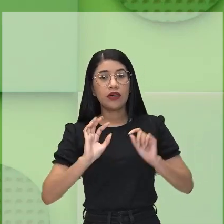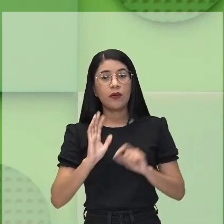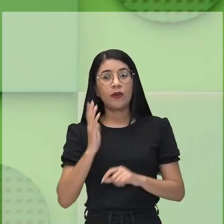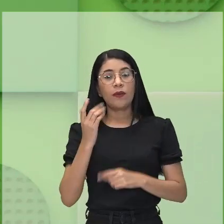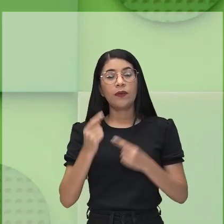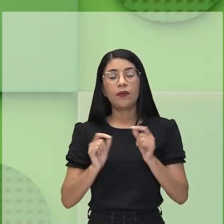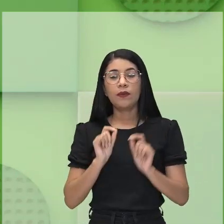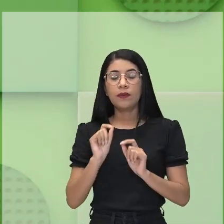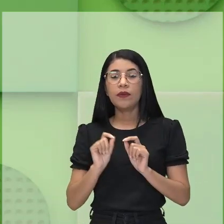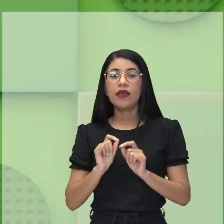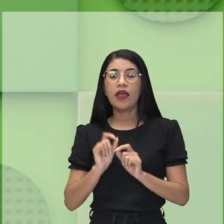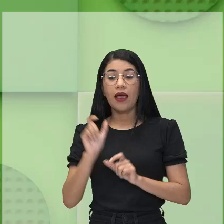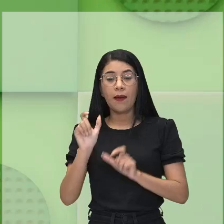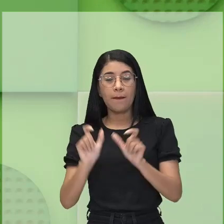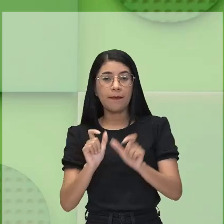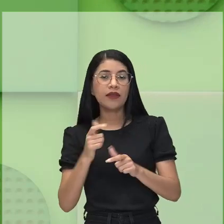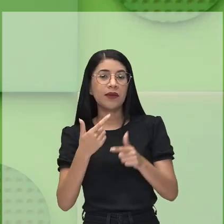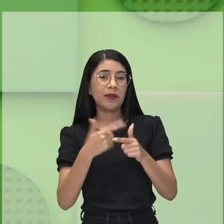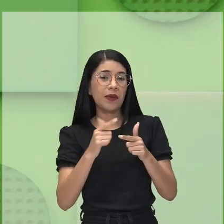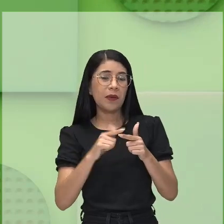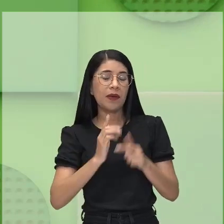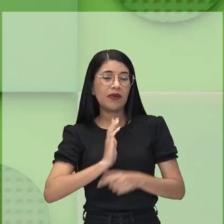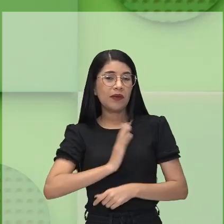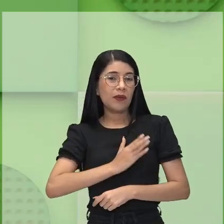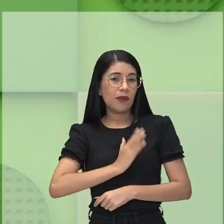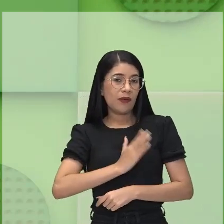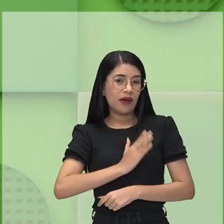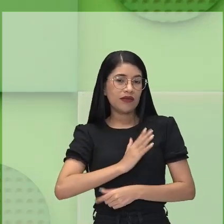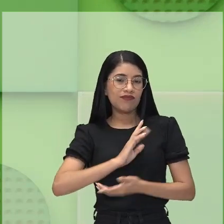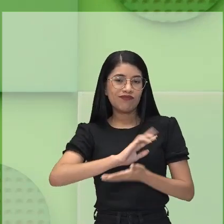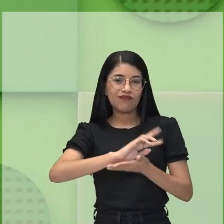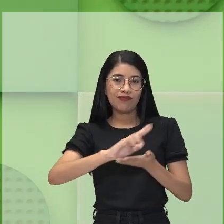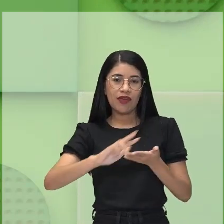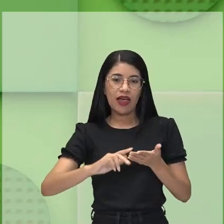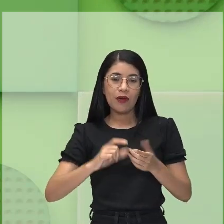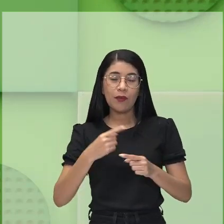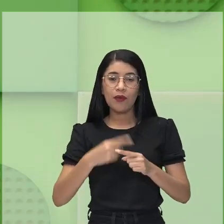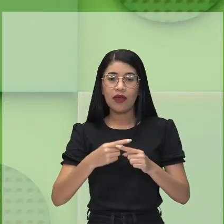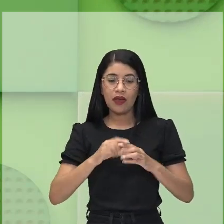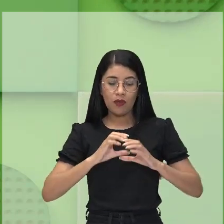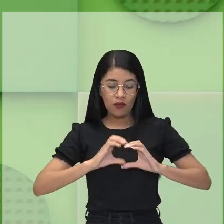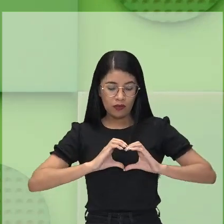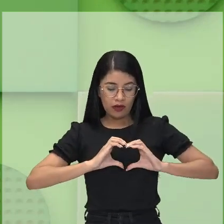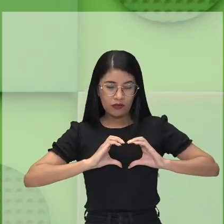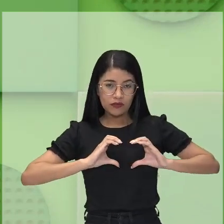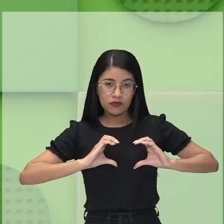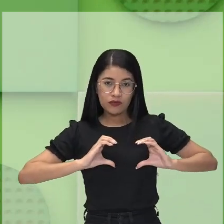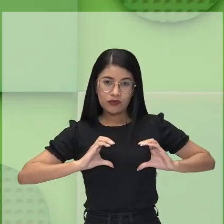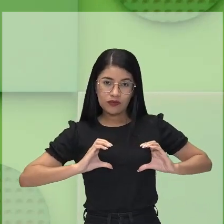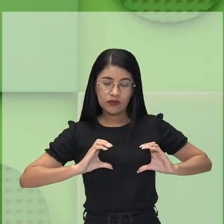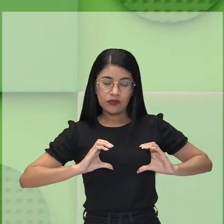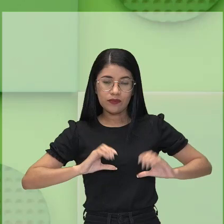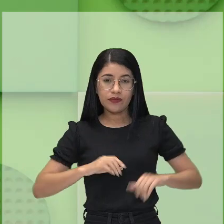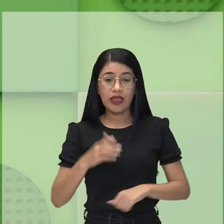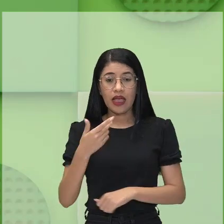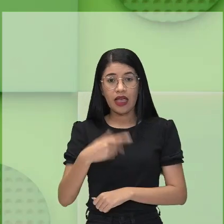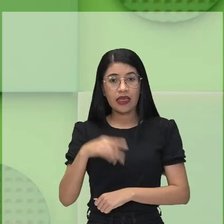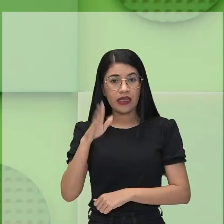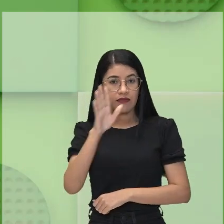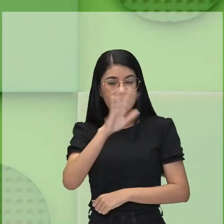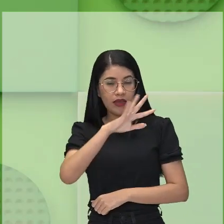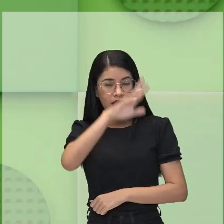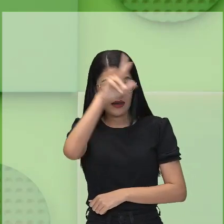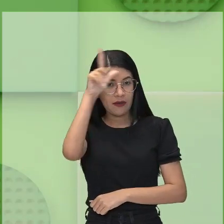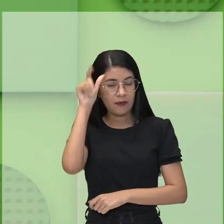acabam por ter problemas cardíacos por conta do aumento do tamanho do coração. Na nossa região,